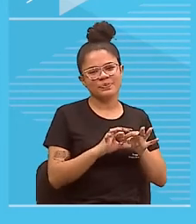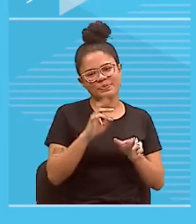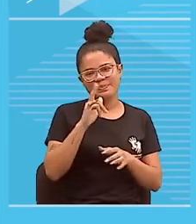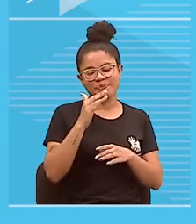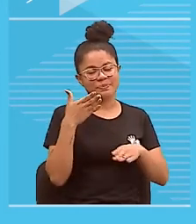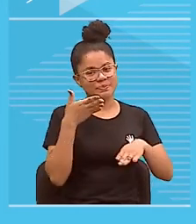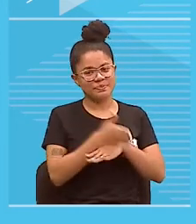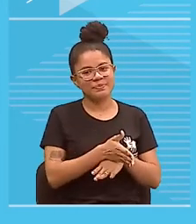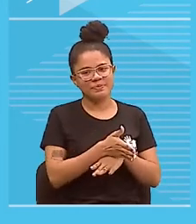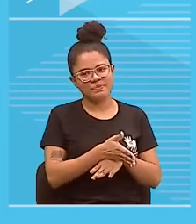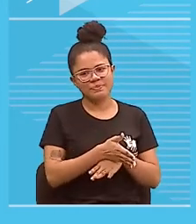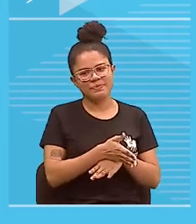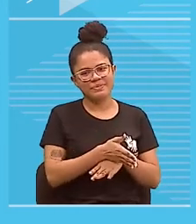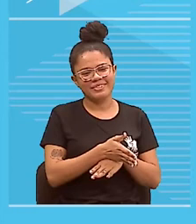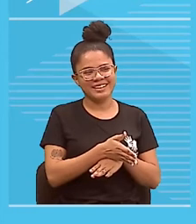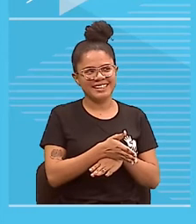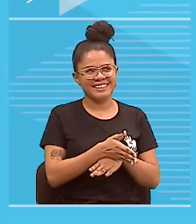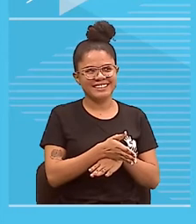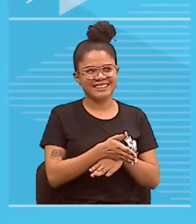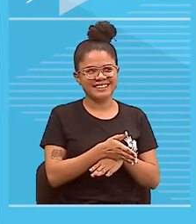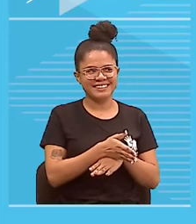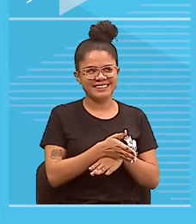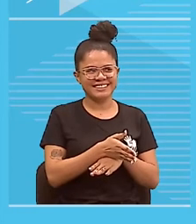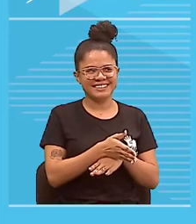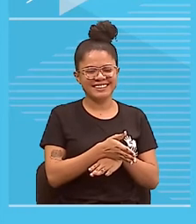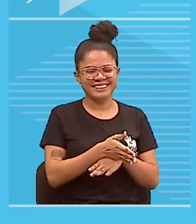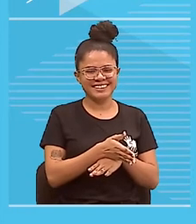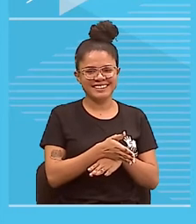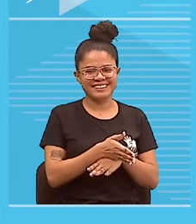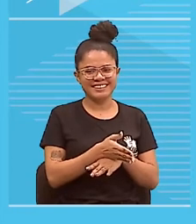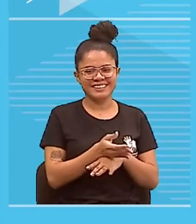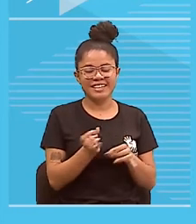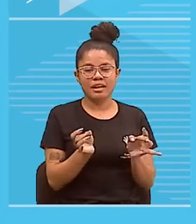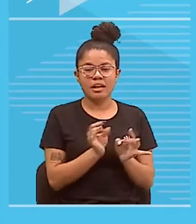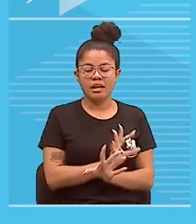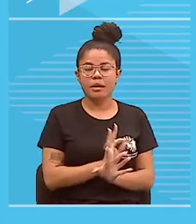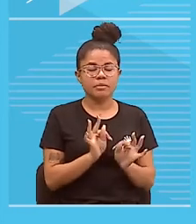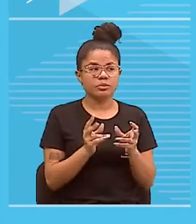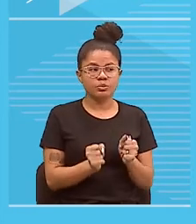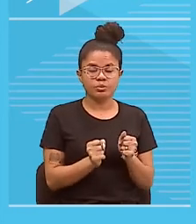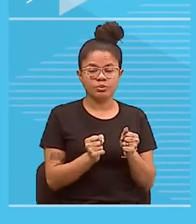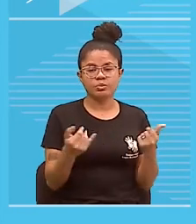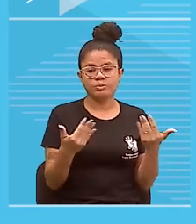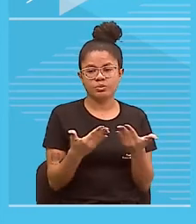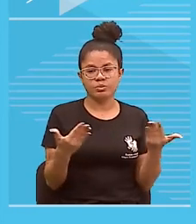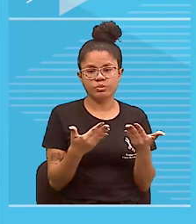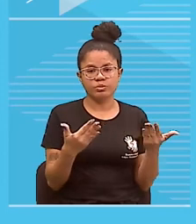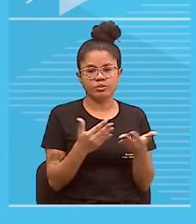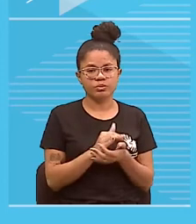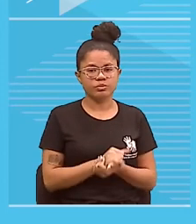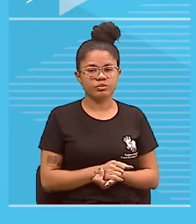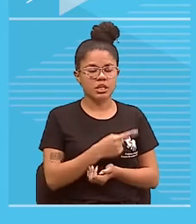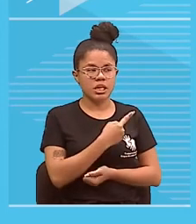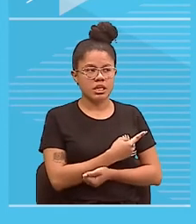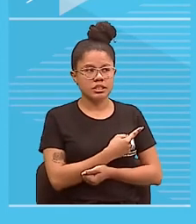a cabra com a cabra acaba com tudo transformando esses